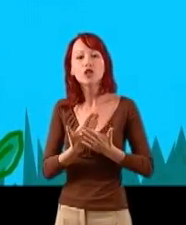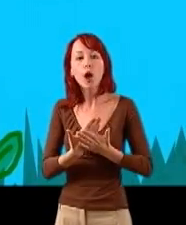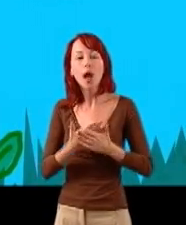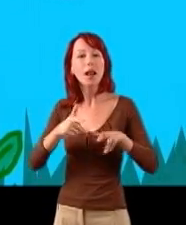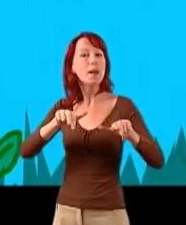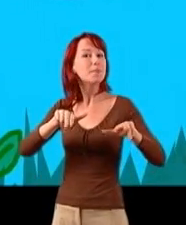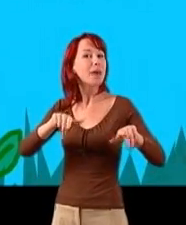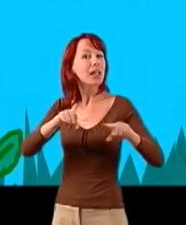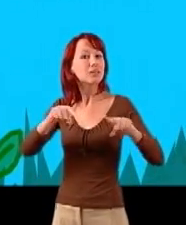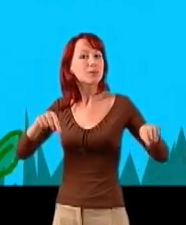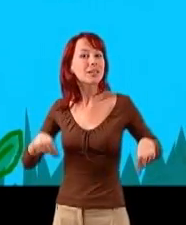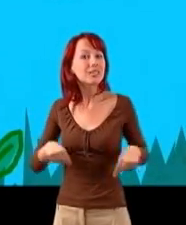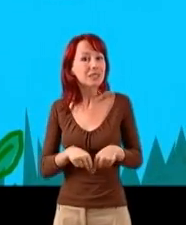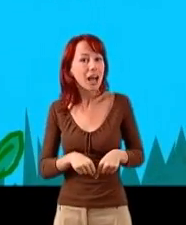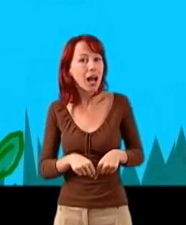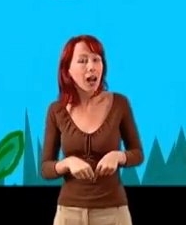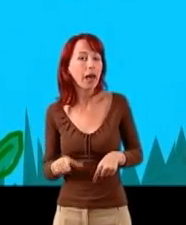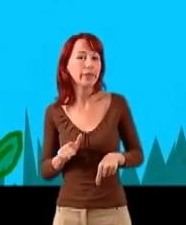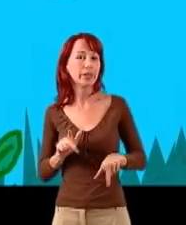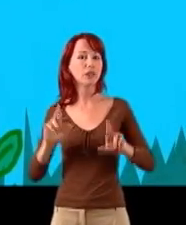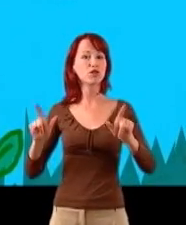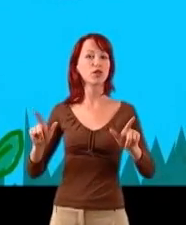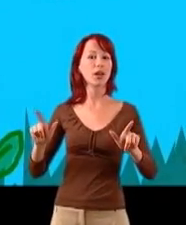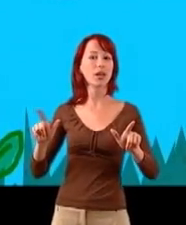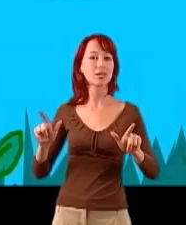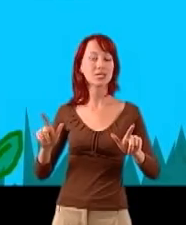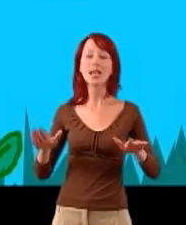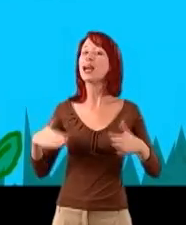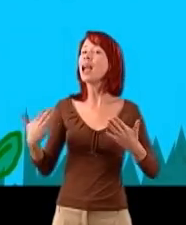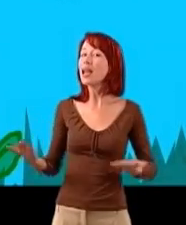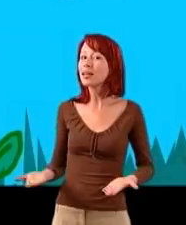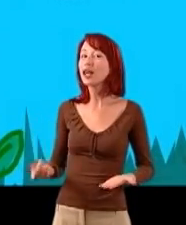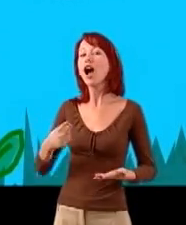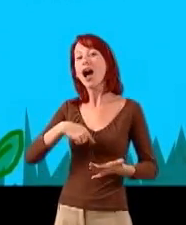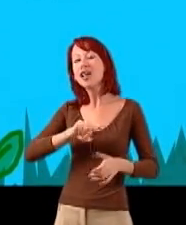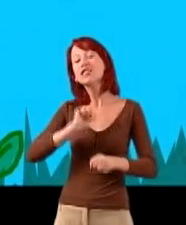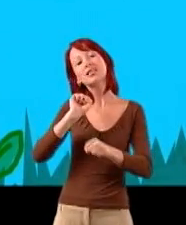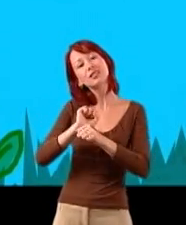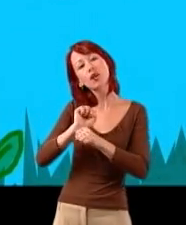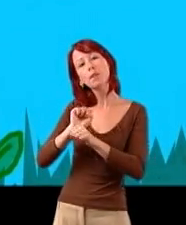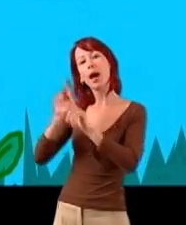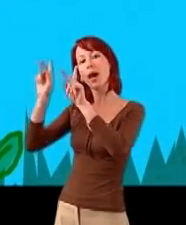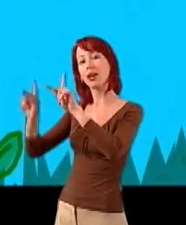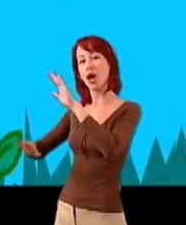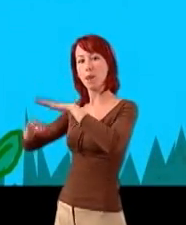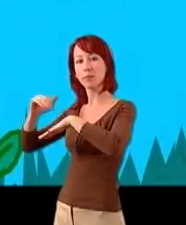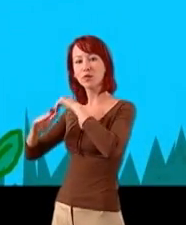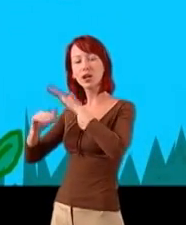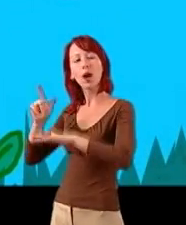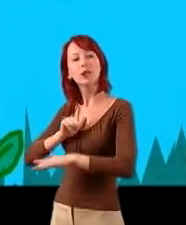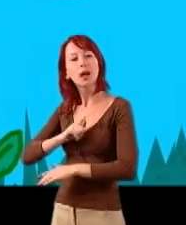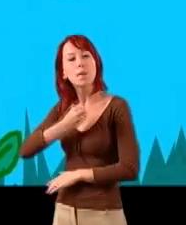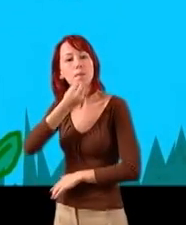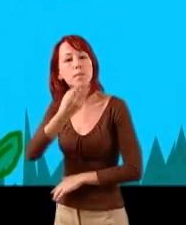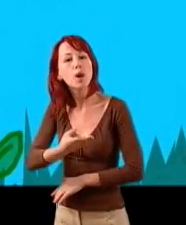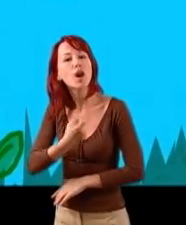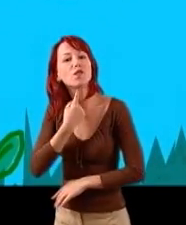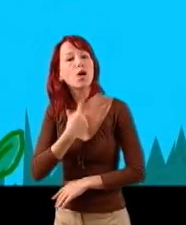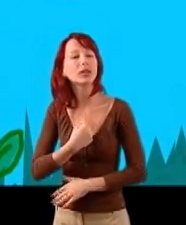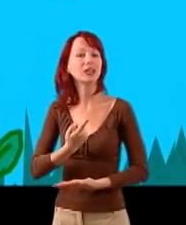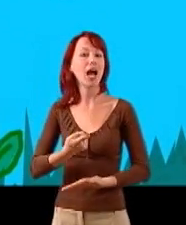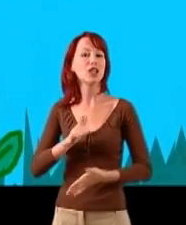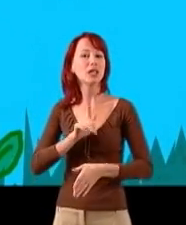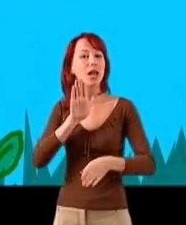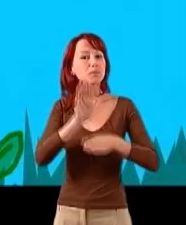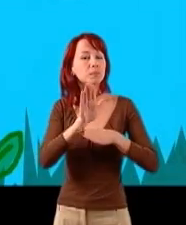mesma escola, às vezes numa sala de aula acontece diferente da outra sala. Então, quer dizer, fica muito dependendo da boa vontade do